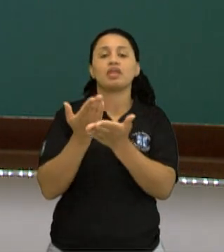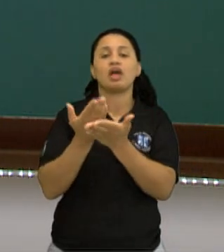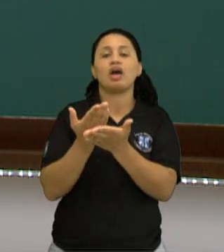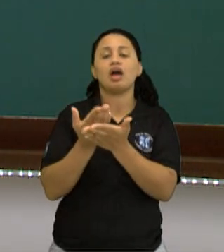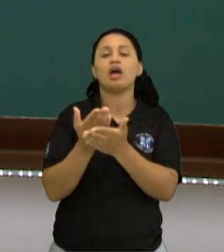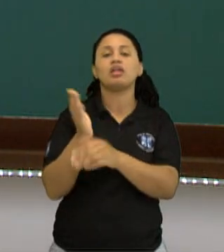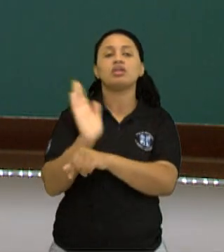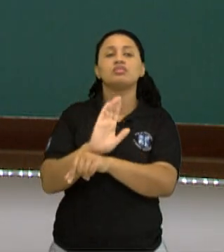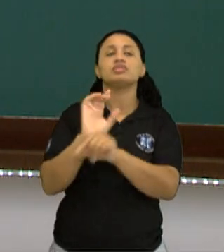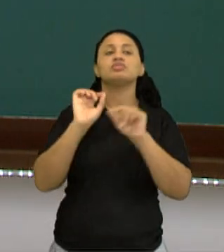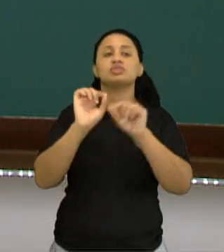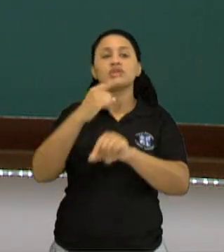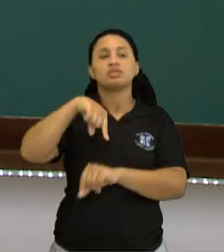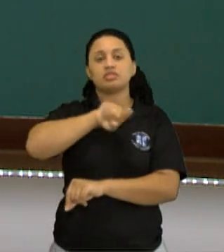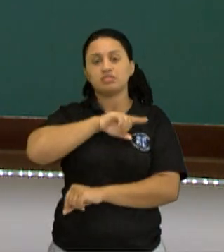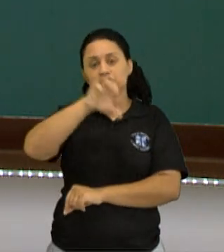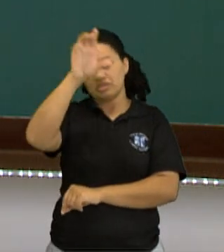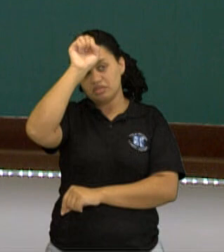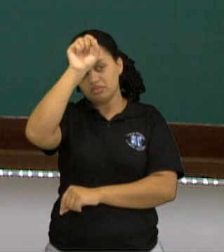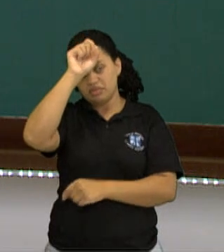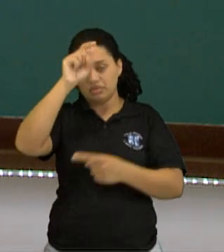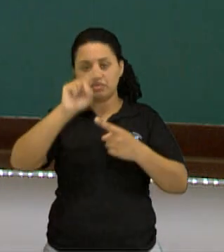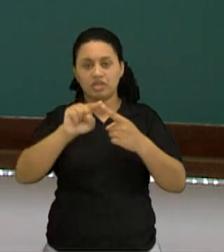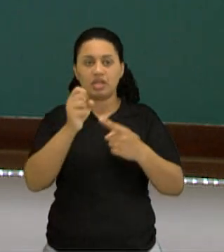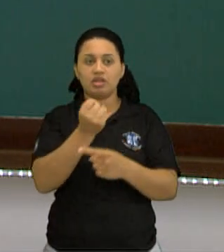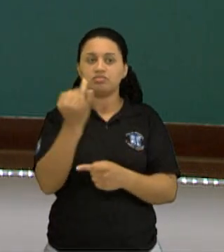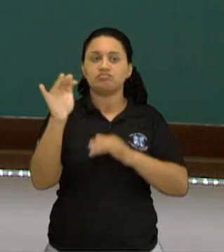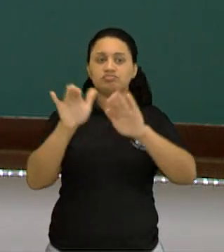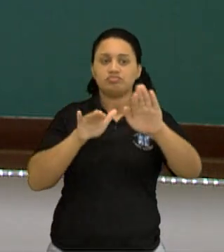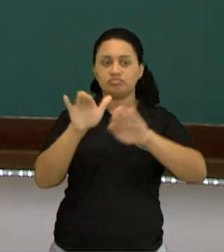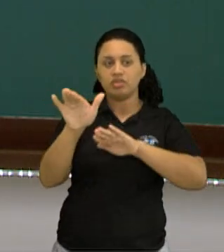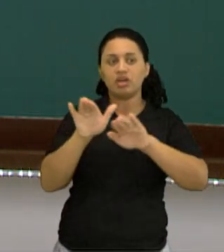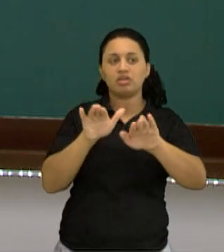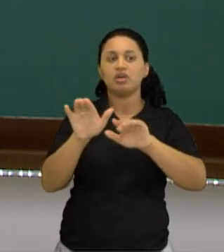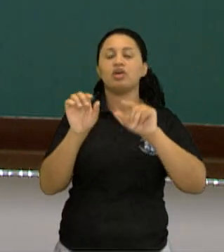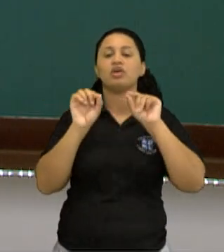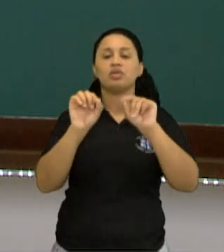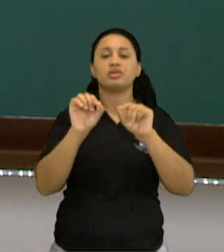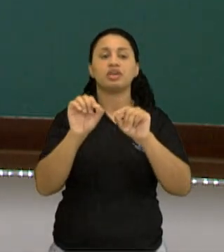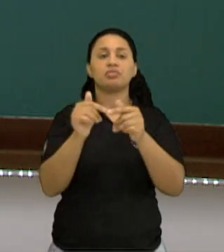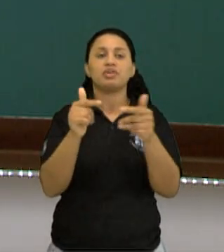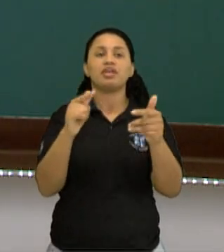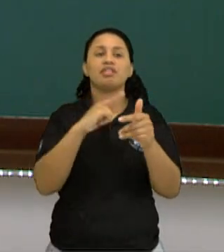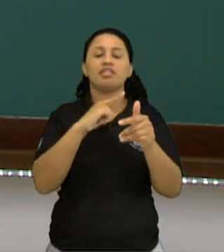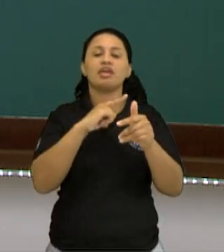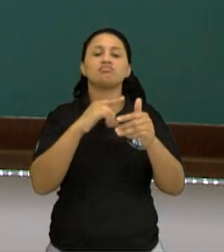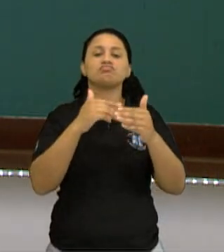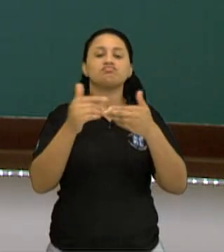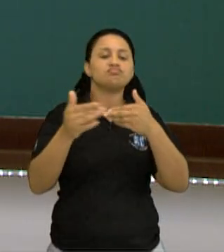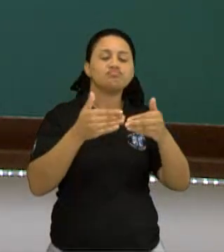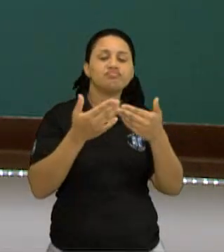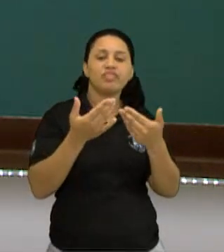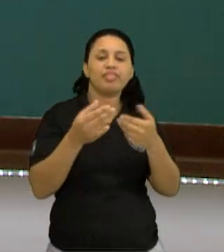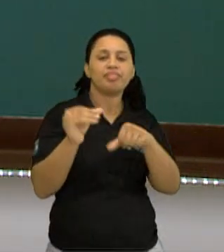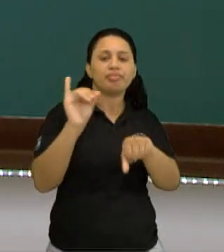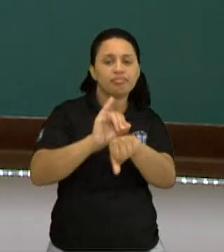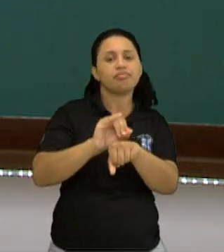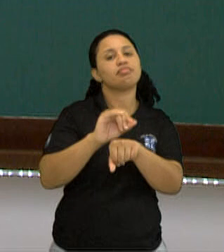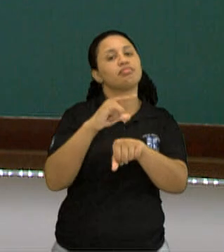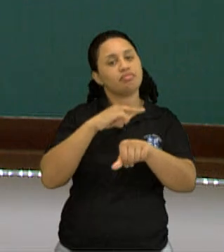nesse vídeo, aprendemos que a quantidade de movimento é uma grandeza pertencente a qualquer corpo com movimento.